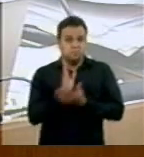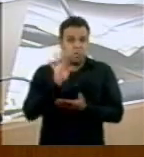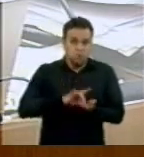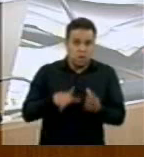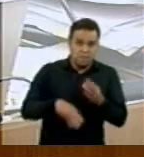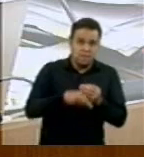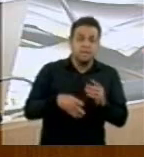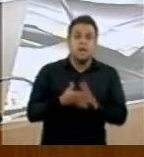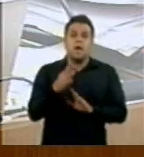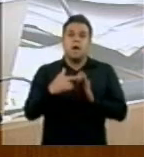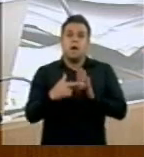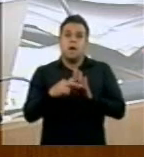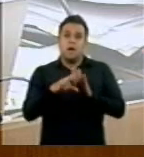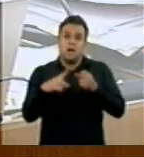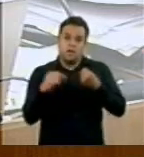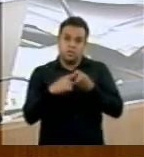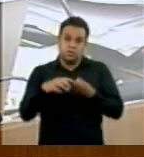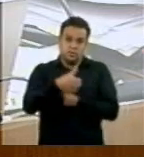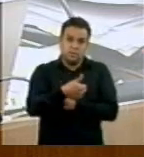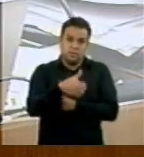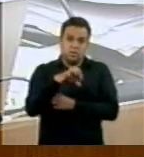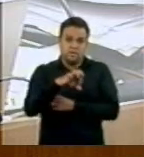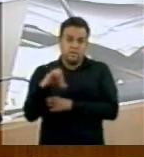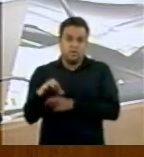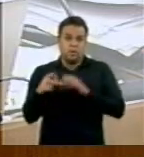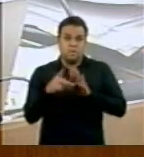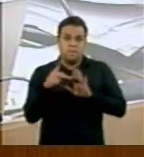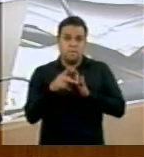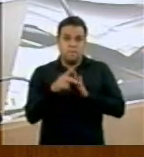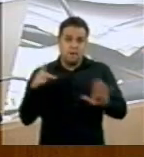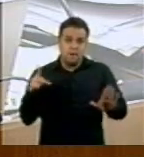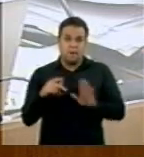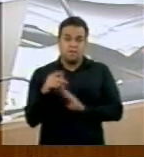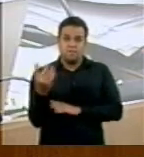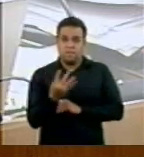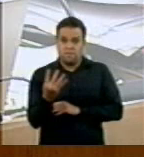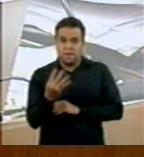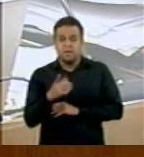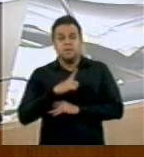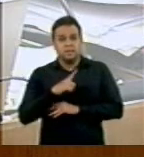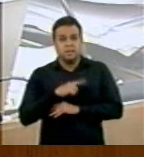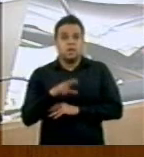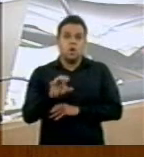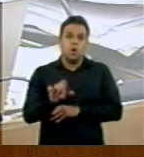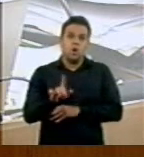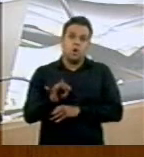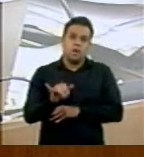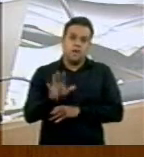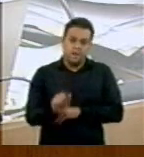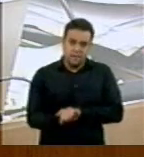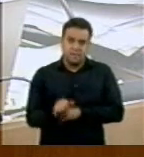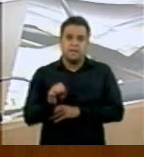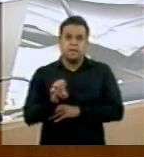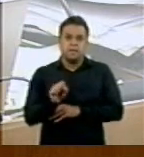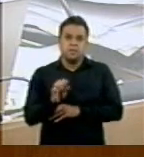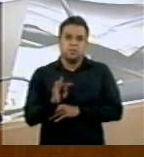artigo 199, parágrafo 4º, que diz coleta, processamento, estocagem, distribuição e aplicação